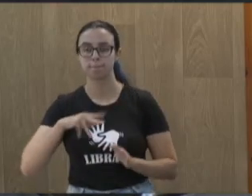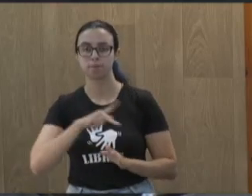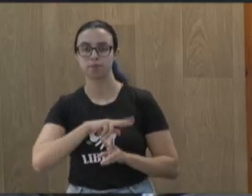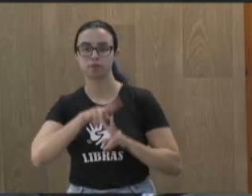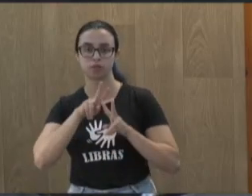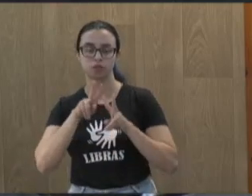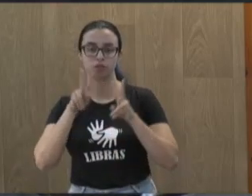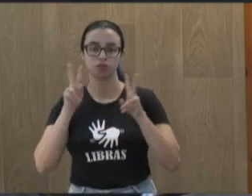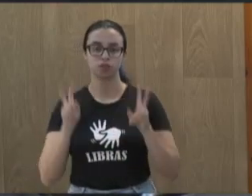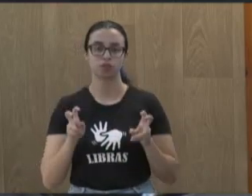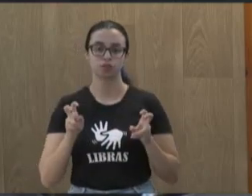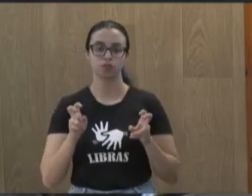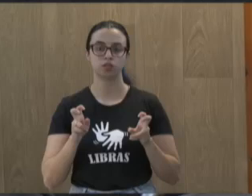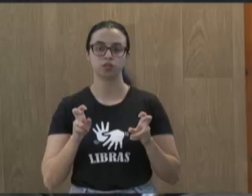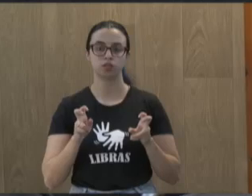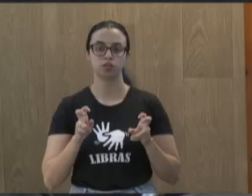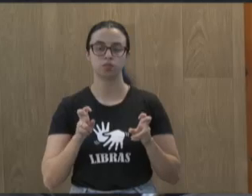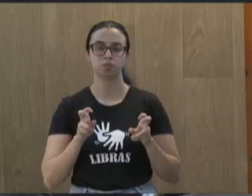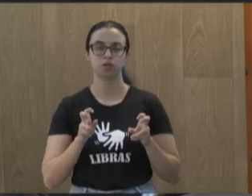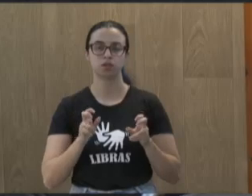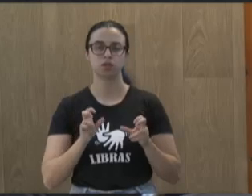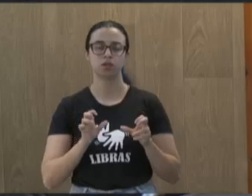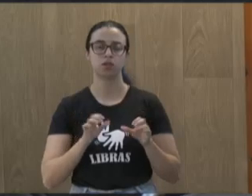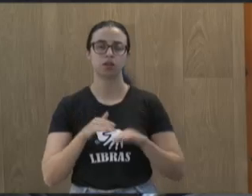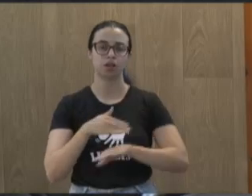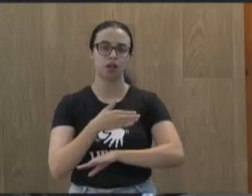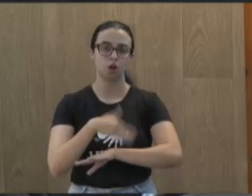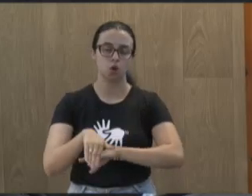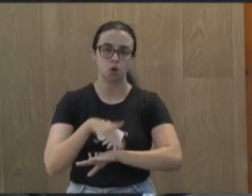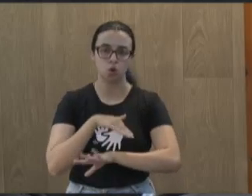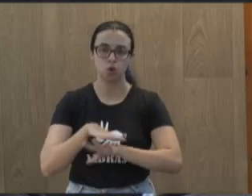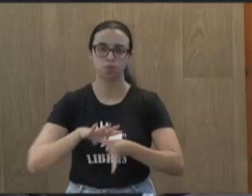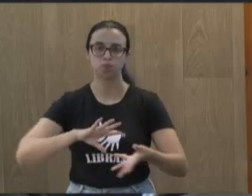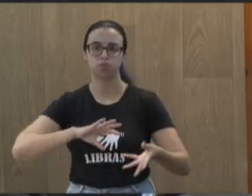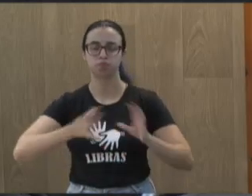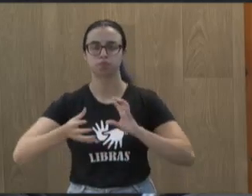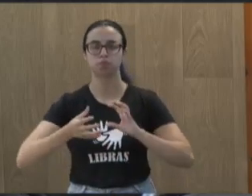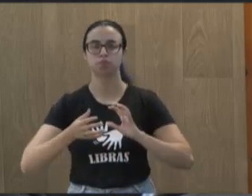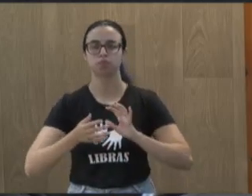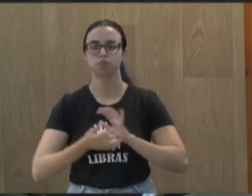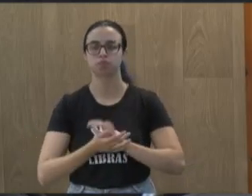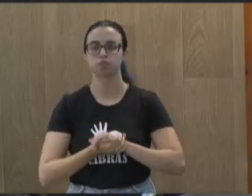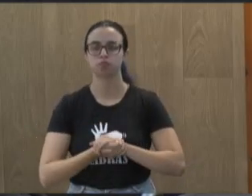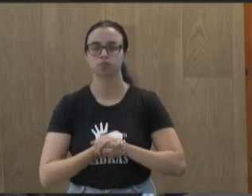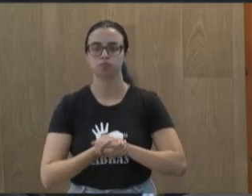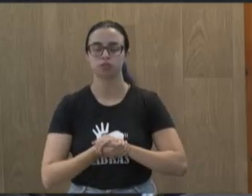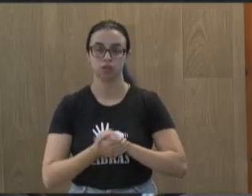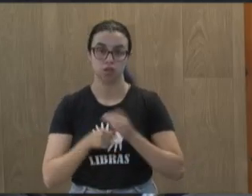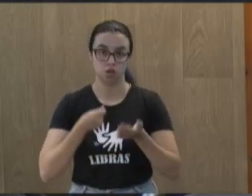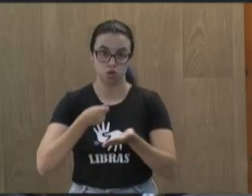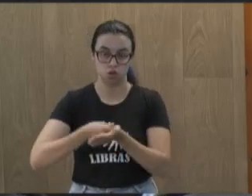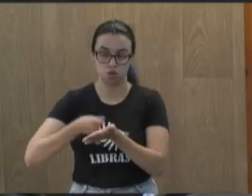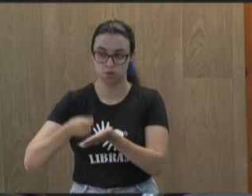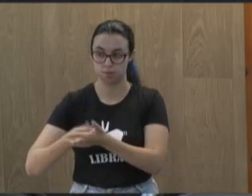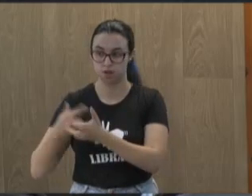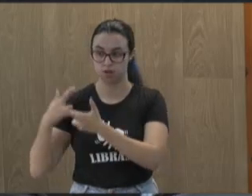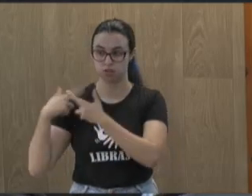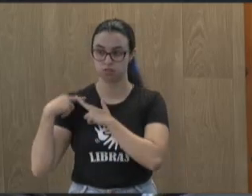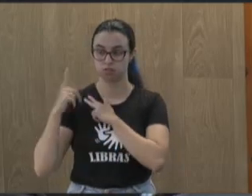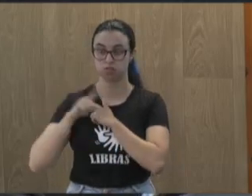sobre zoneamento. É função e obrigação de todos nós